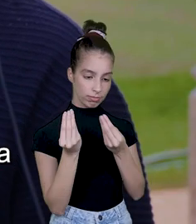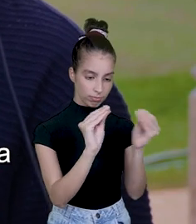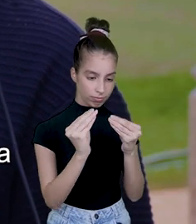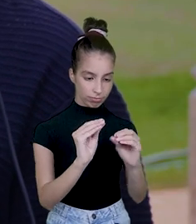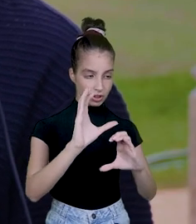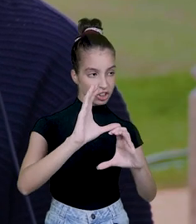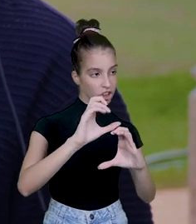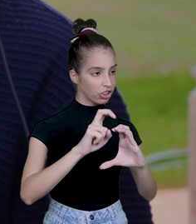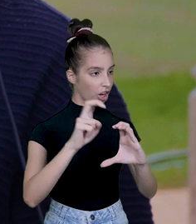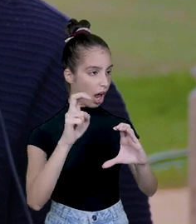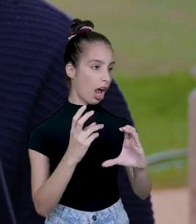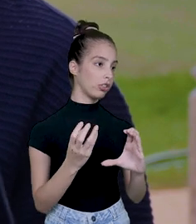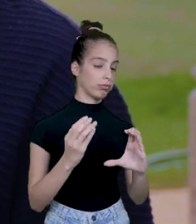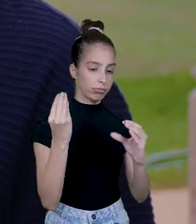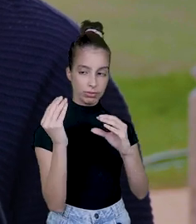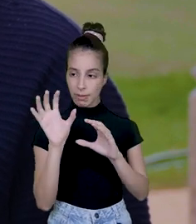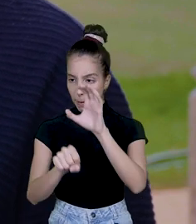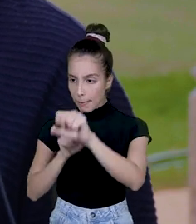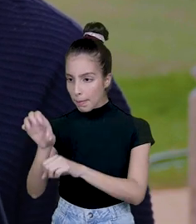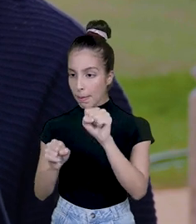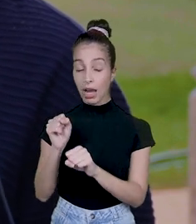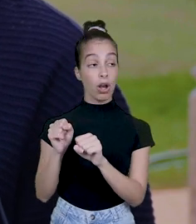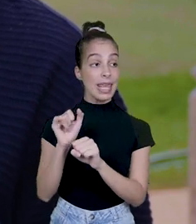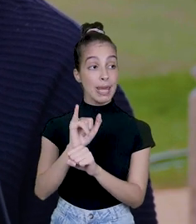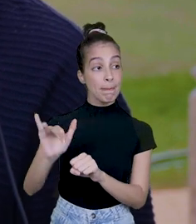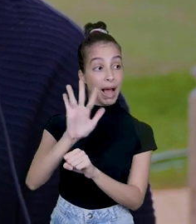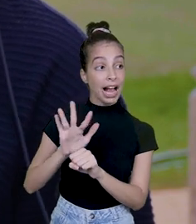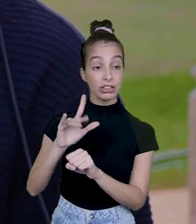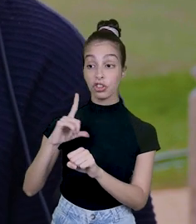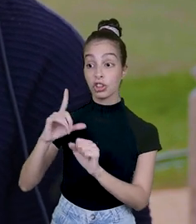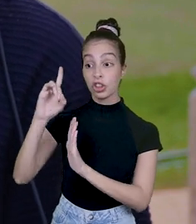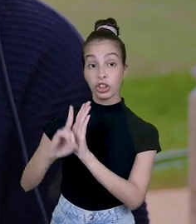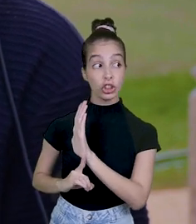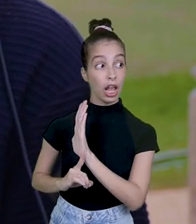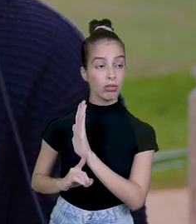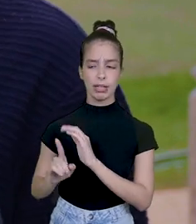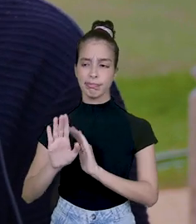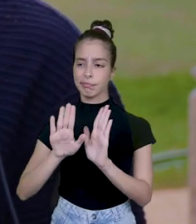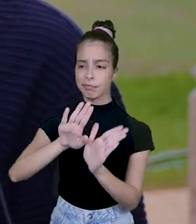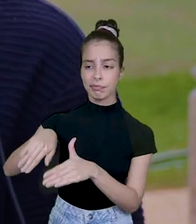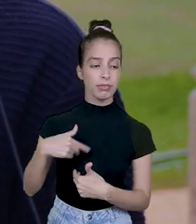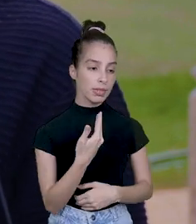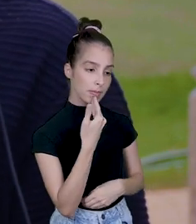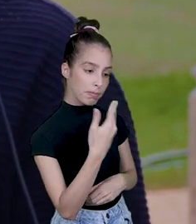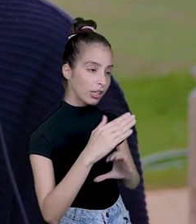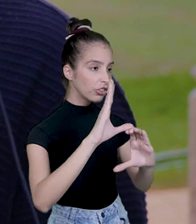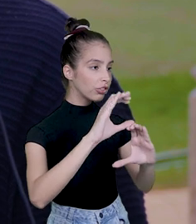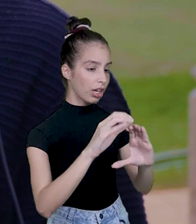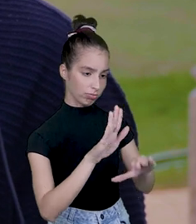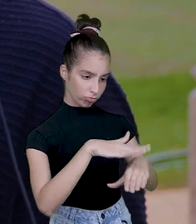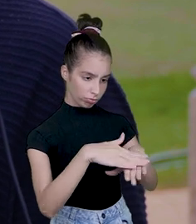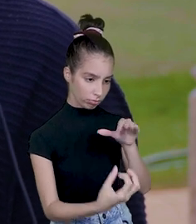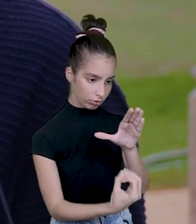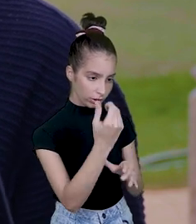imagens que existem direitos autorais e não e não cobrem esses direitos autorais né enfim entre outras